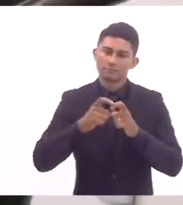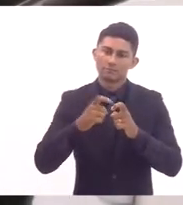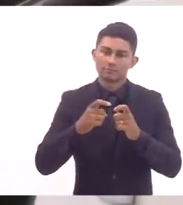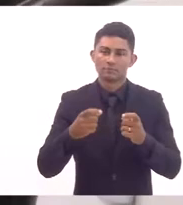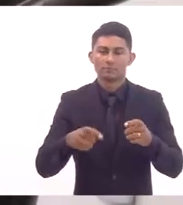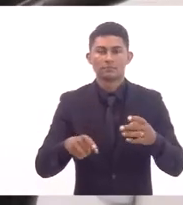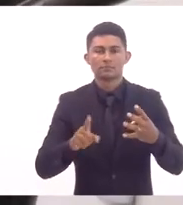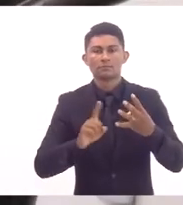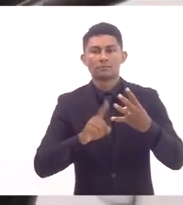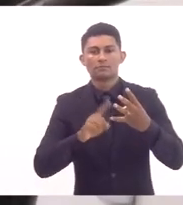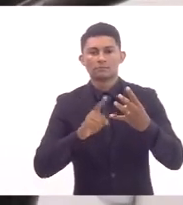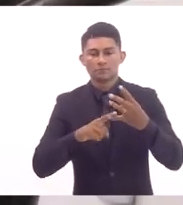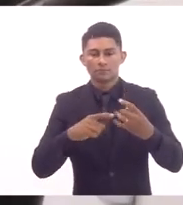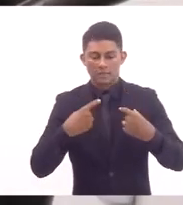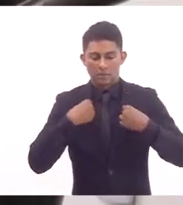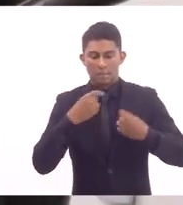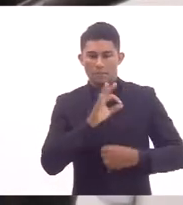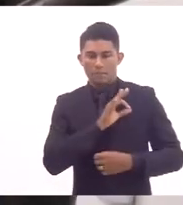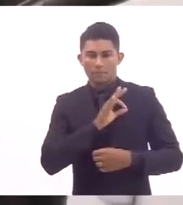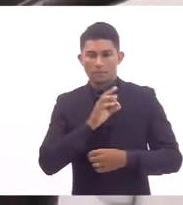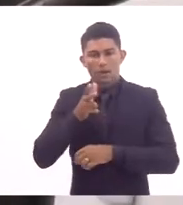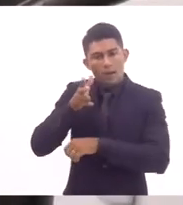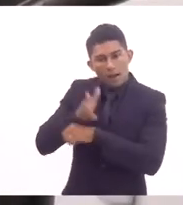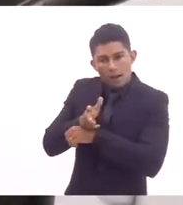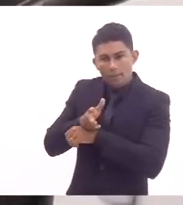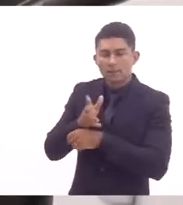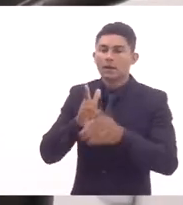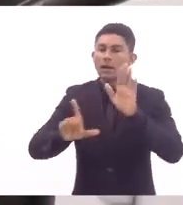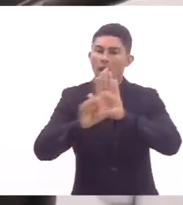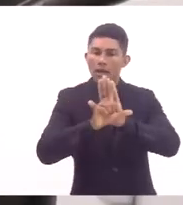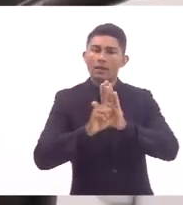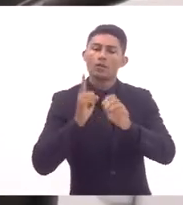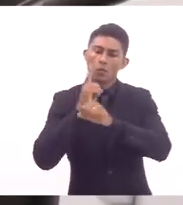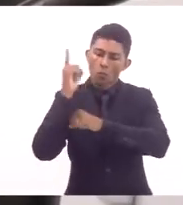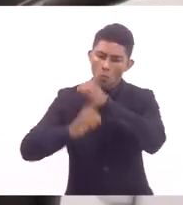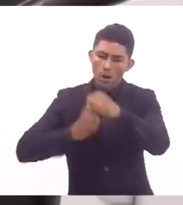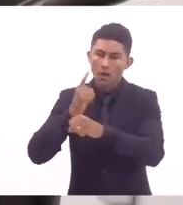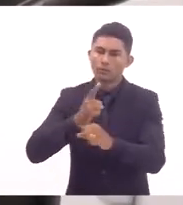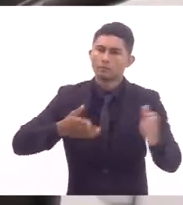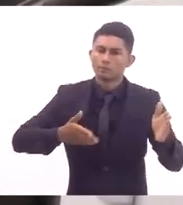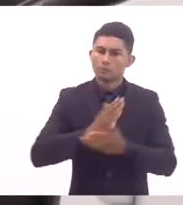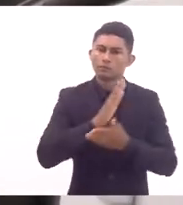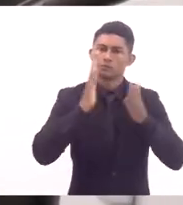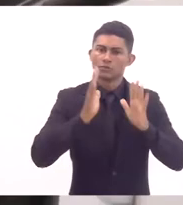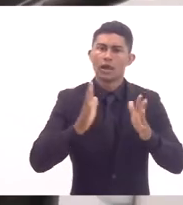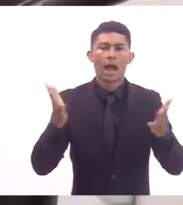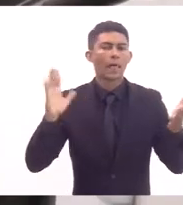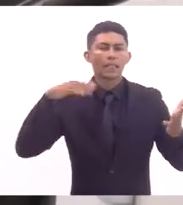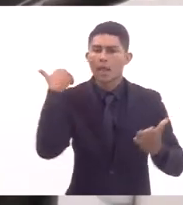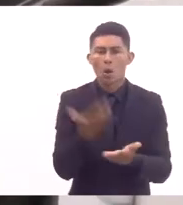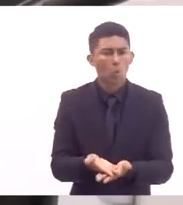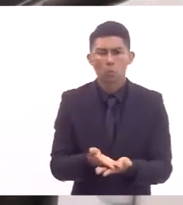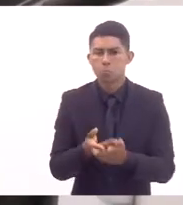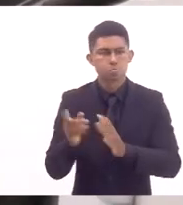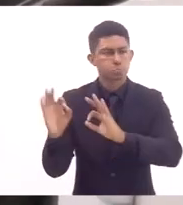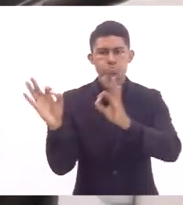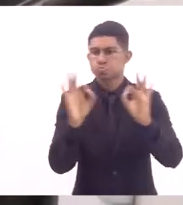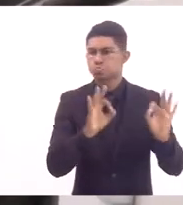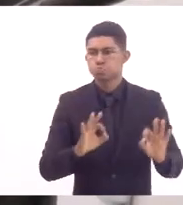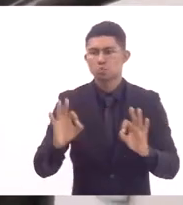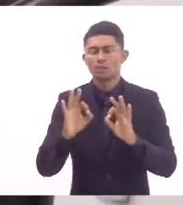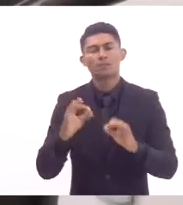câmera nos une vamos já tem um ano já aprovada sancionada até hoje não foi implementada eu me pergunto se essa última